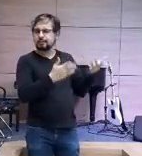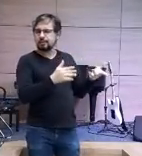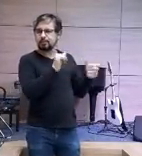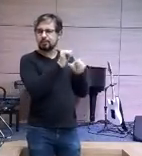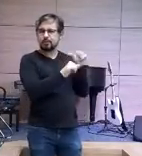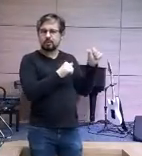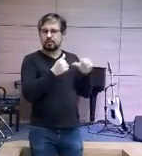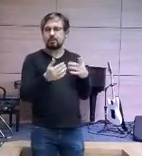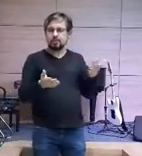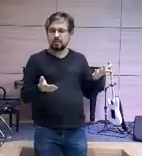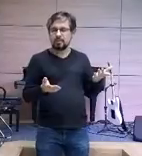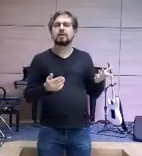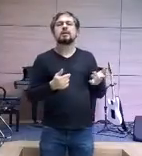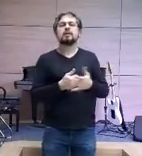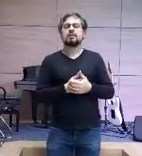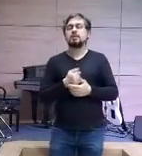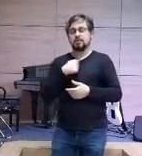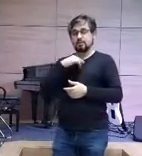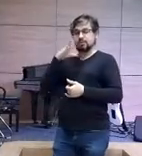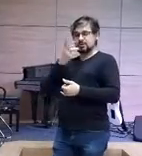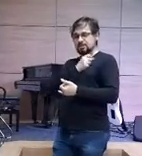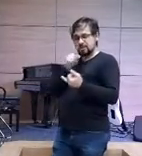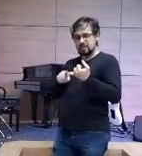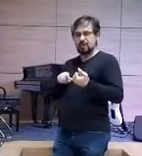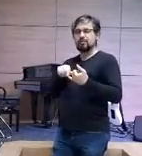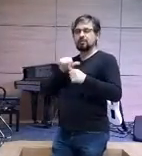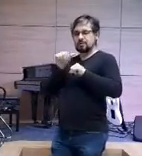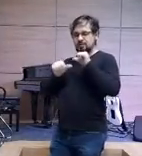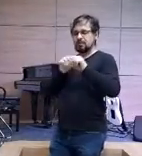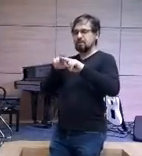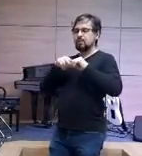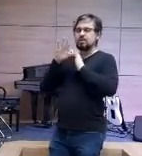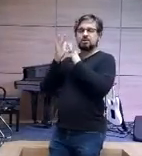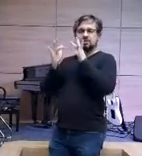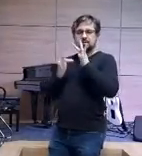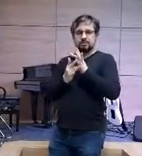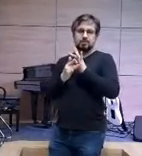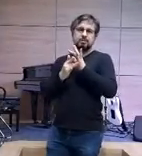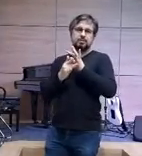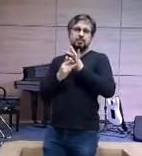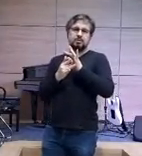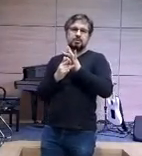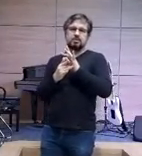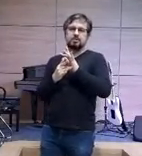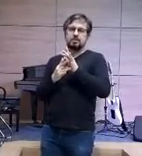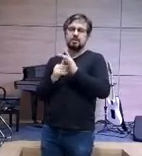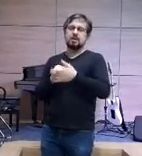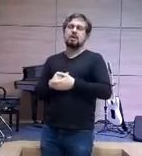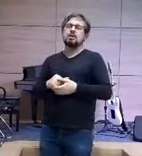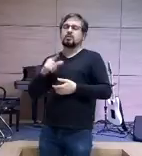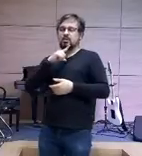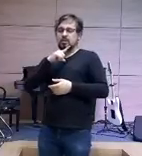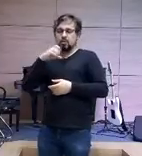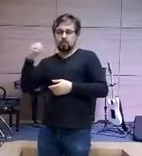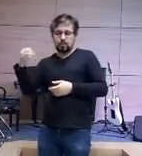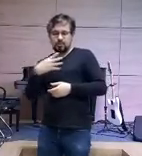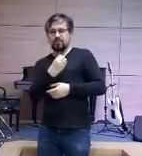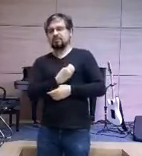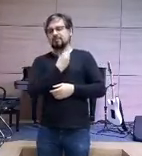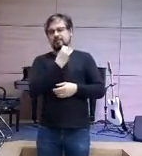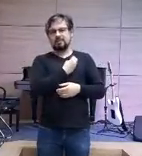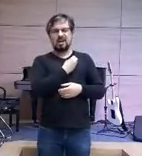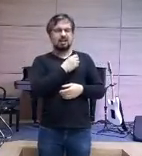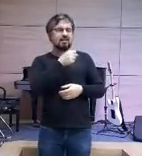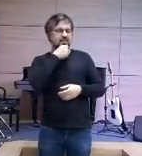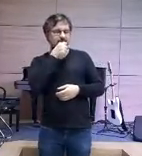e a pessoa responde eu sou salvo eu sou regenerado eu sou transformado pelo senhor Jesus eu tenho uma nova vida